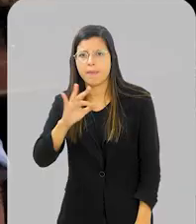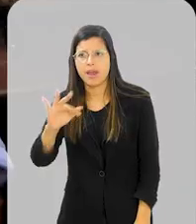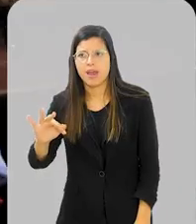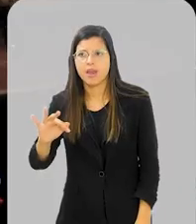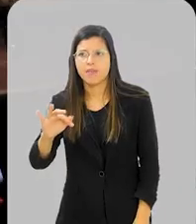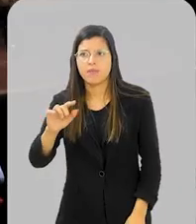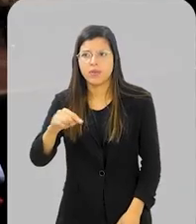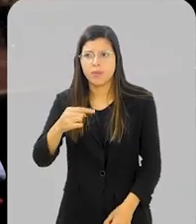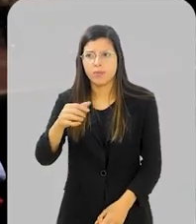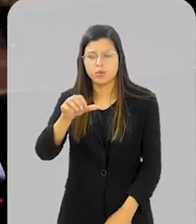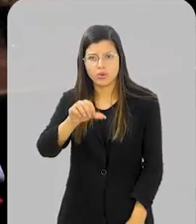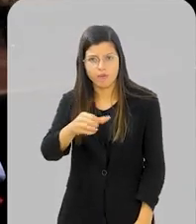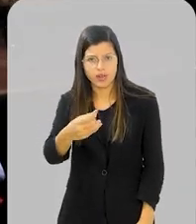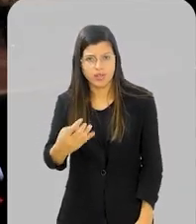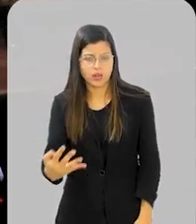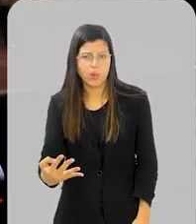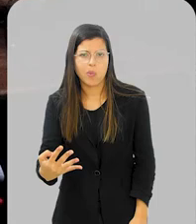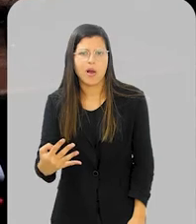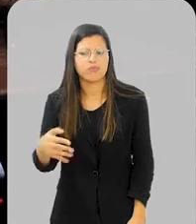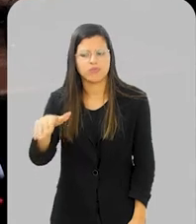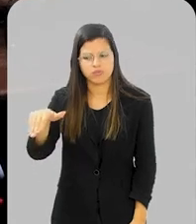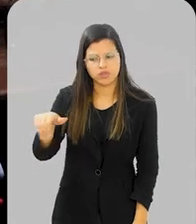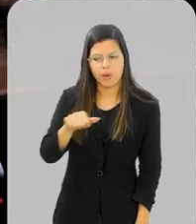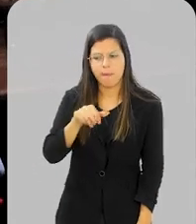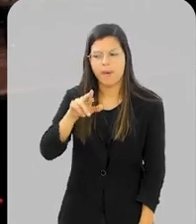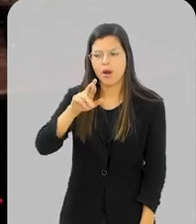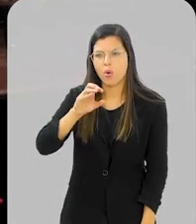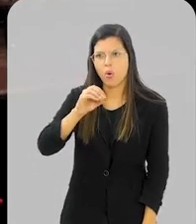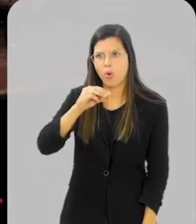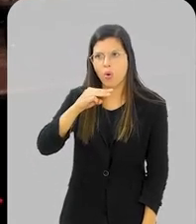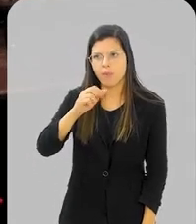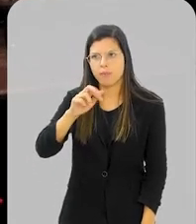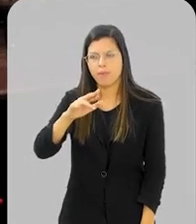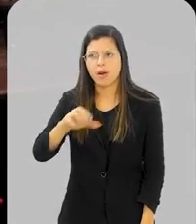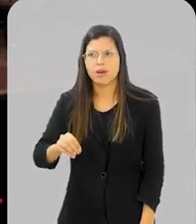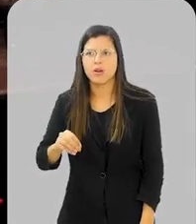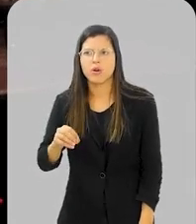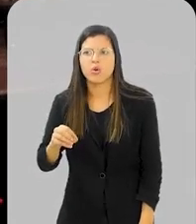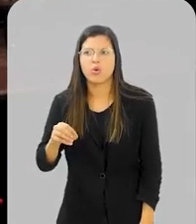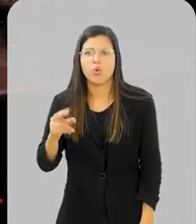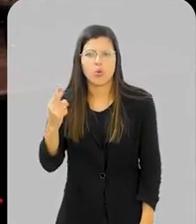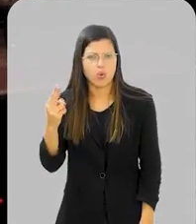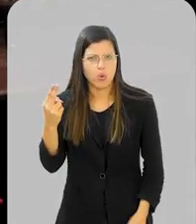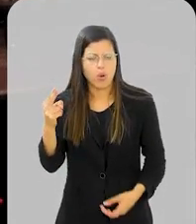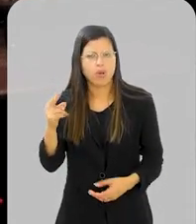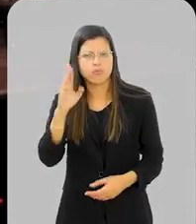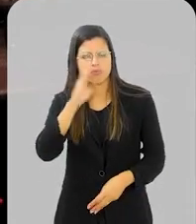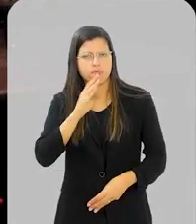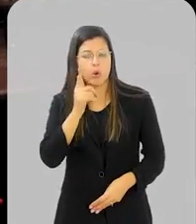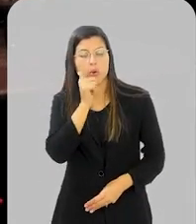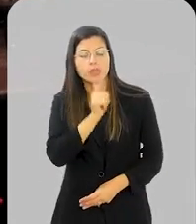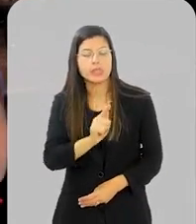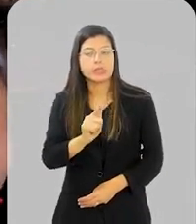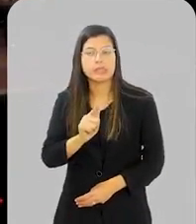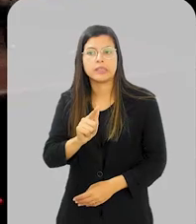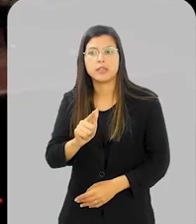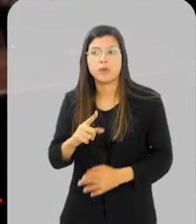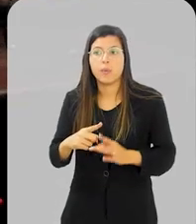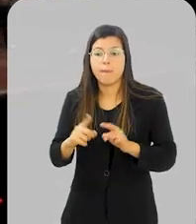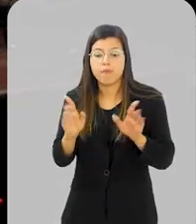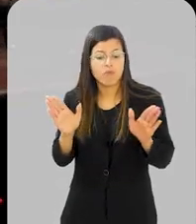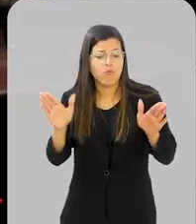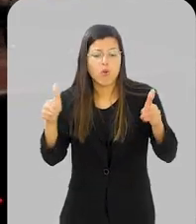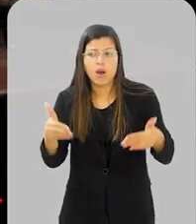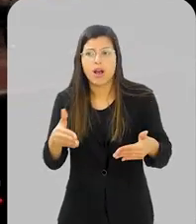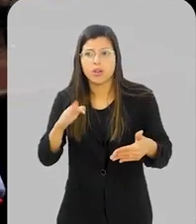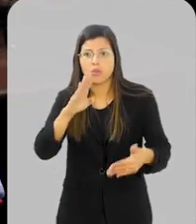depois de 94, aí chamaram o São Romário, né? Uruguai, que você falou na primeira parte, o Brasil conseguiu a classificação, mas